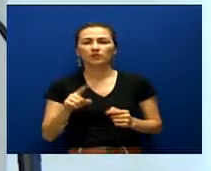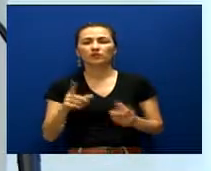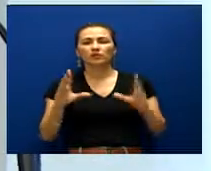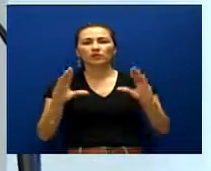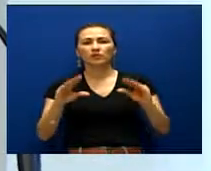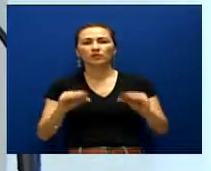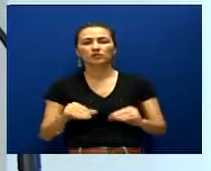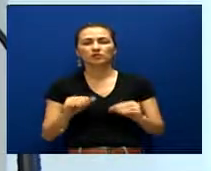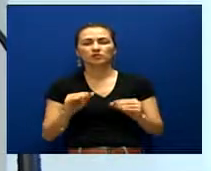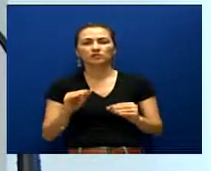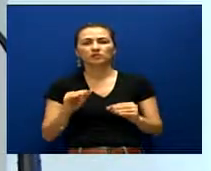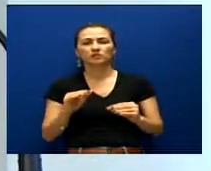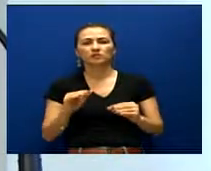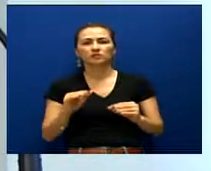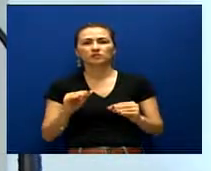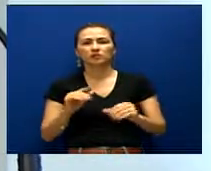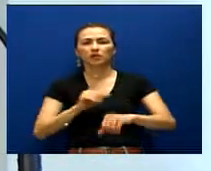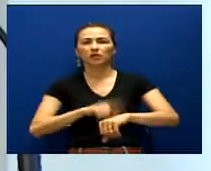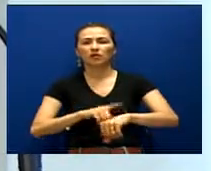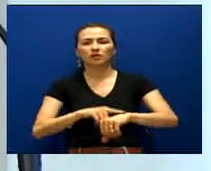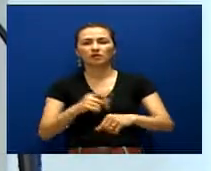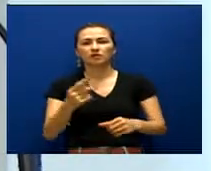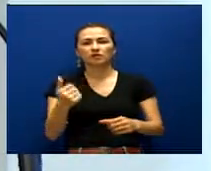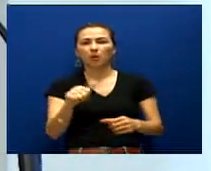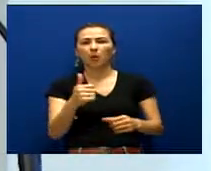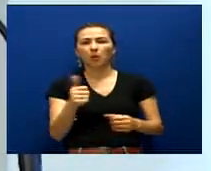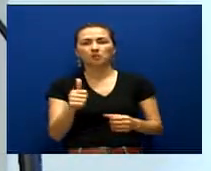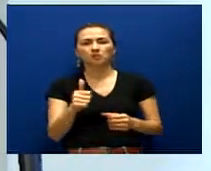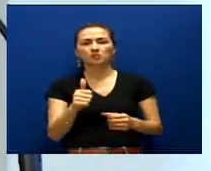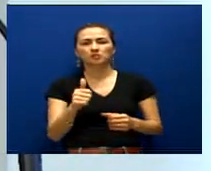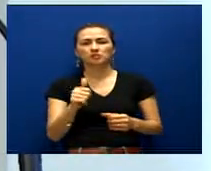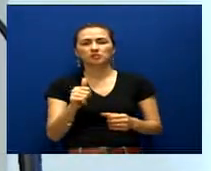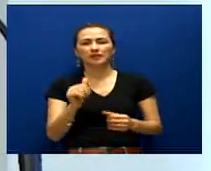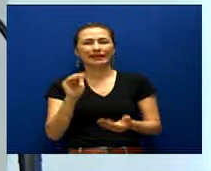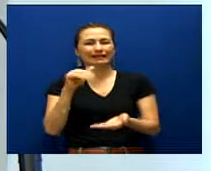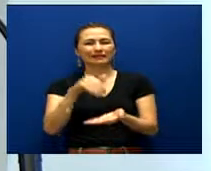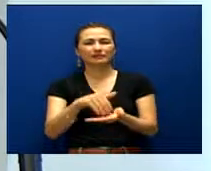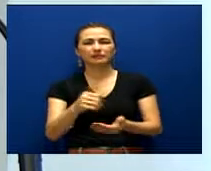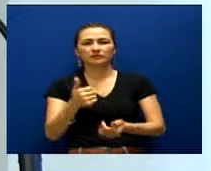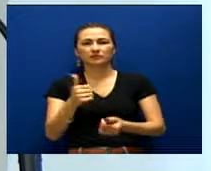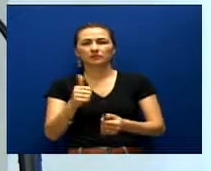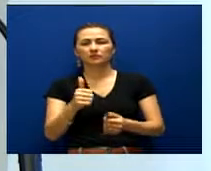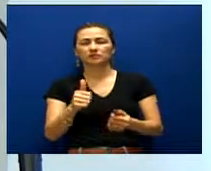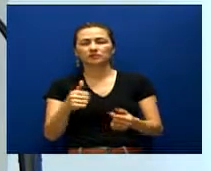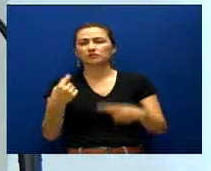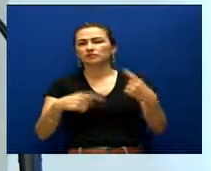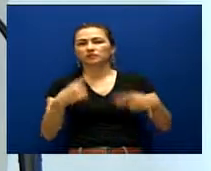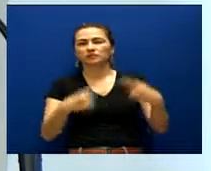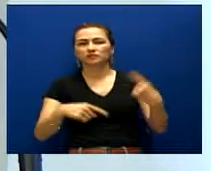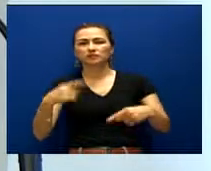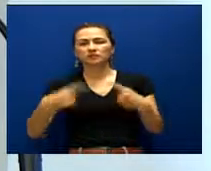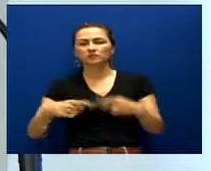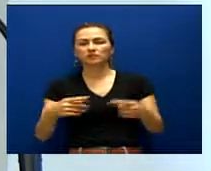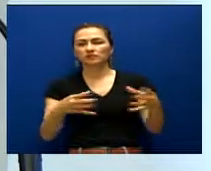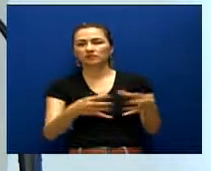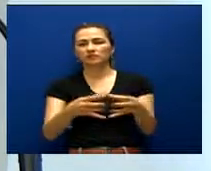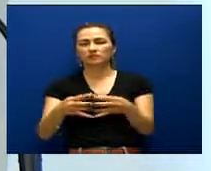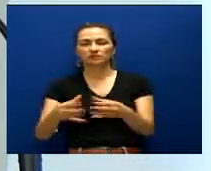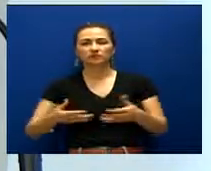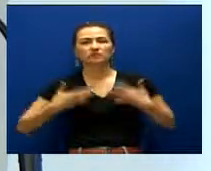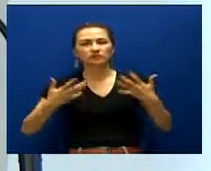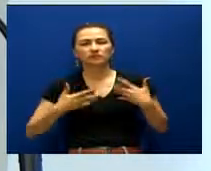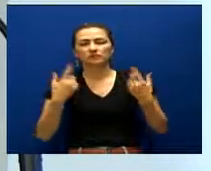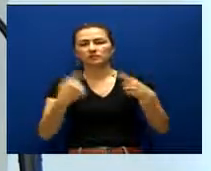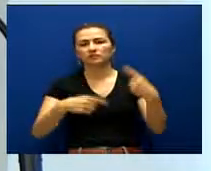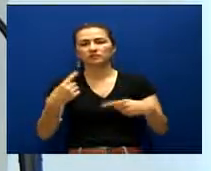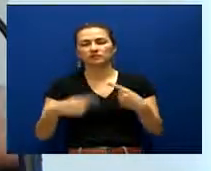às 23 horas, com grupos muito, muito animados nessa discussão, e chegamos à